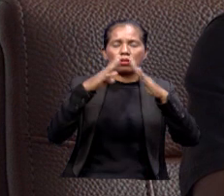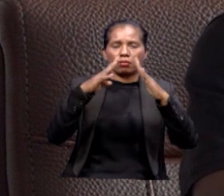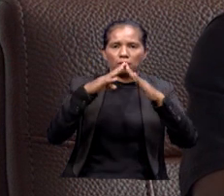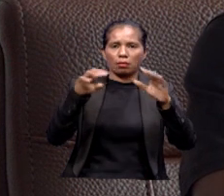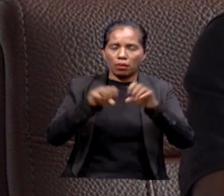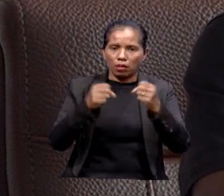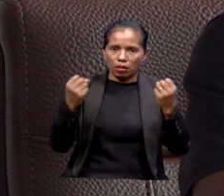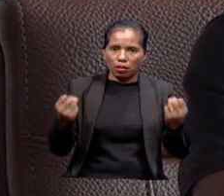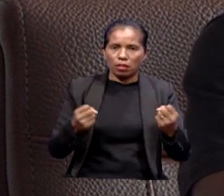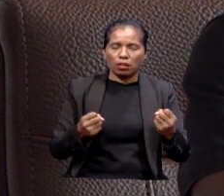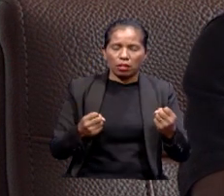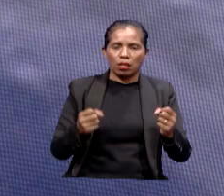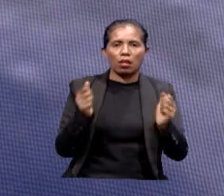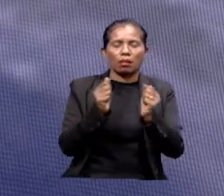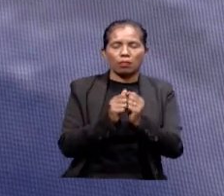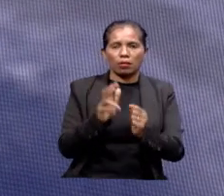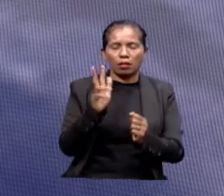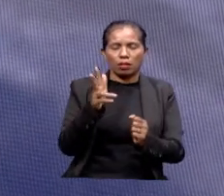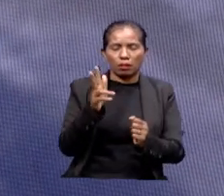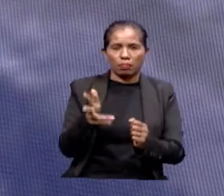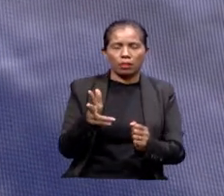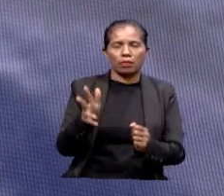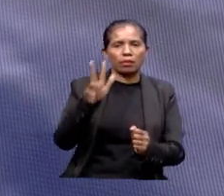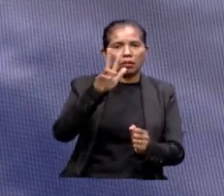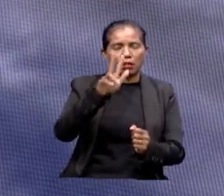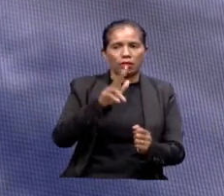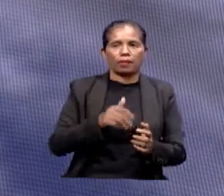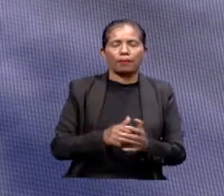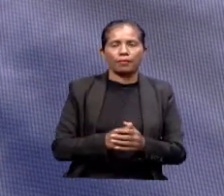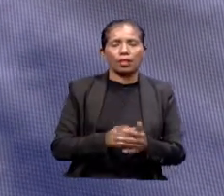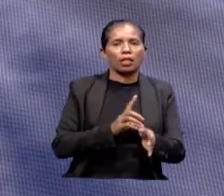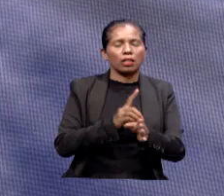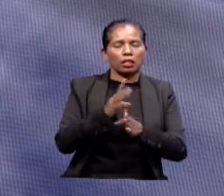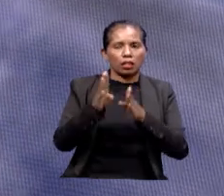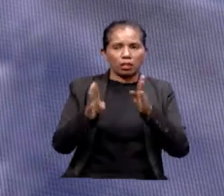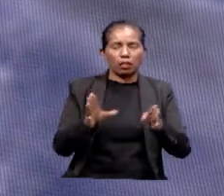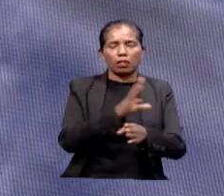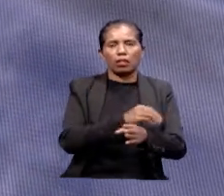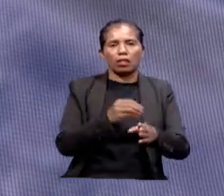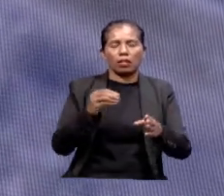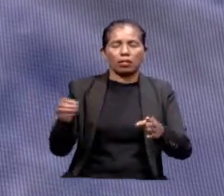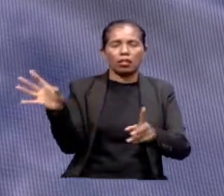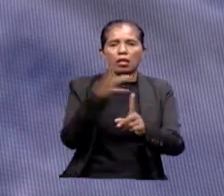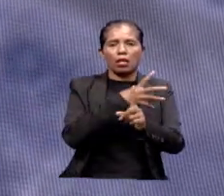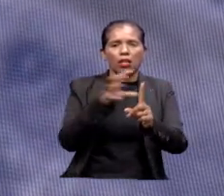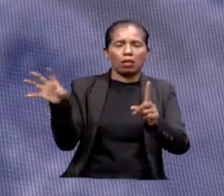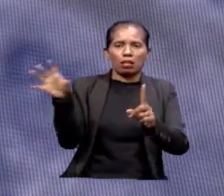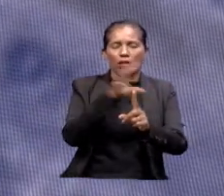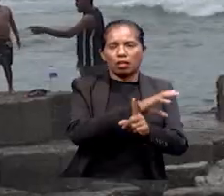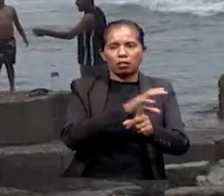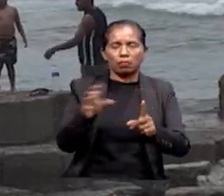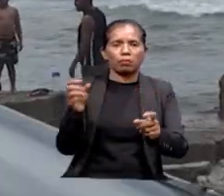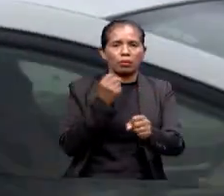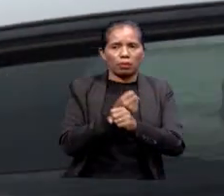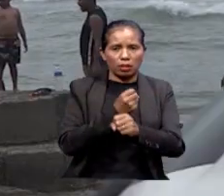Nestragos, Hamutuka 33 casas. Diretor Nacional Bombeiros HTT, durante acontece aning ho intensidade forte,